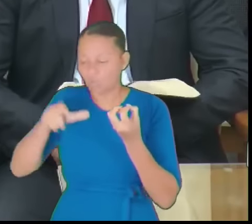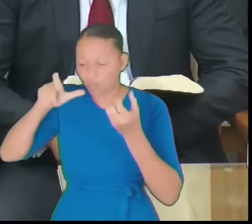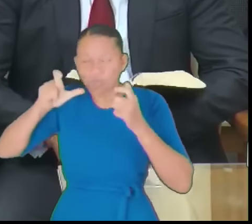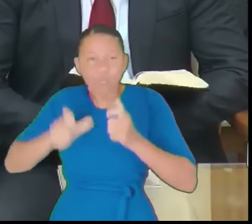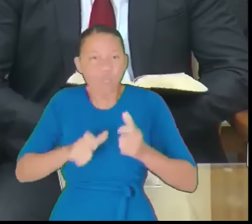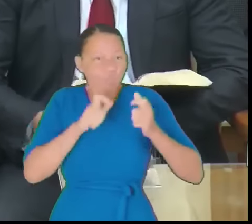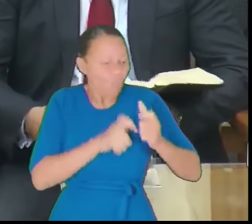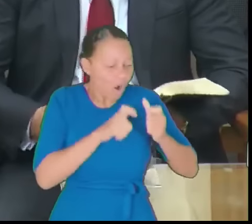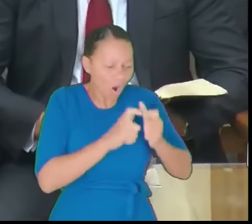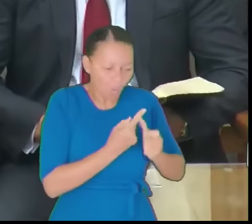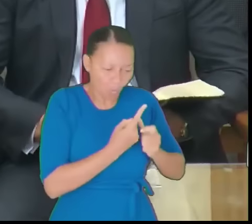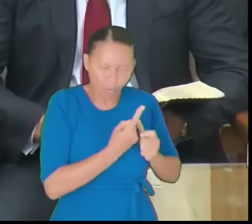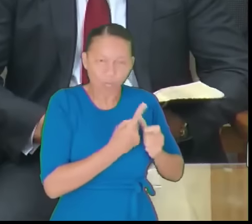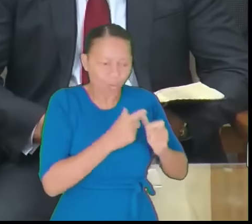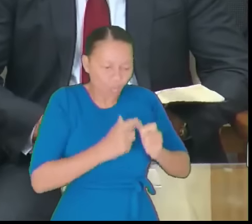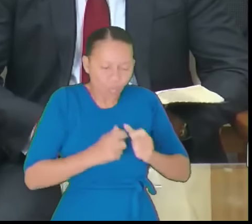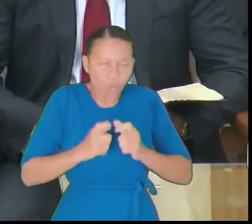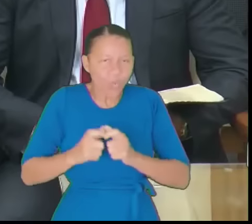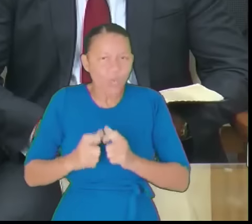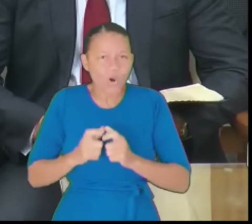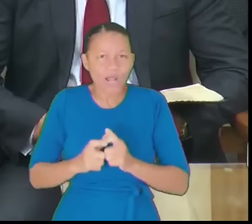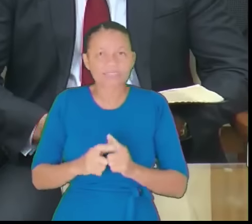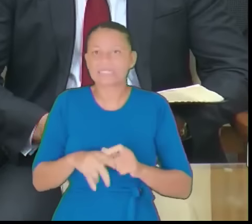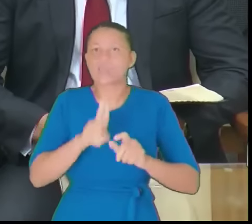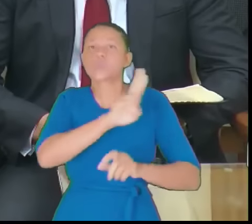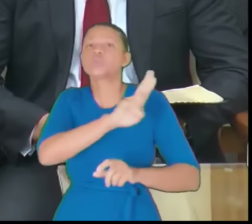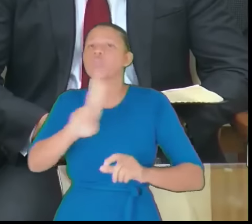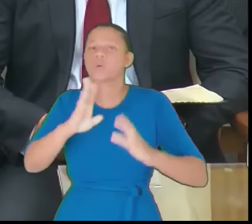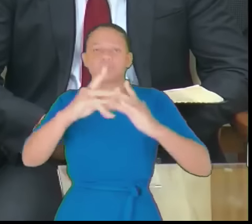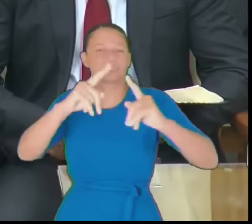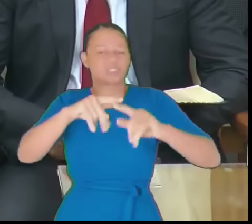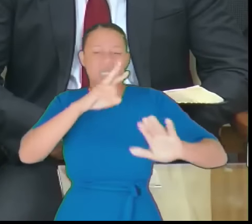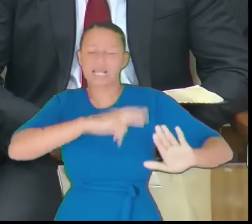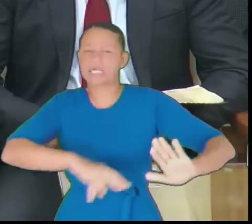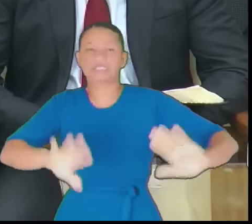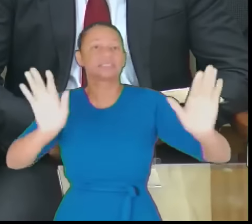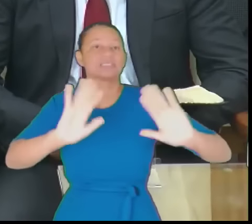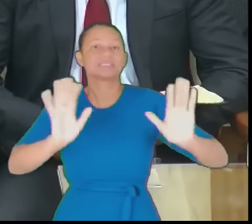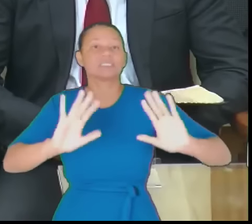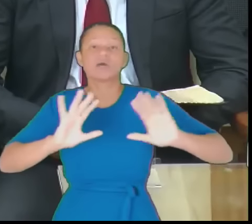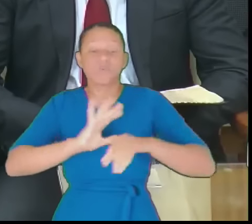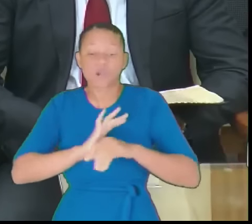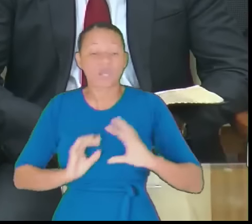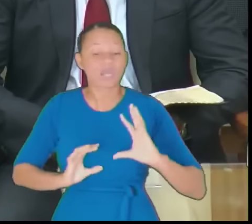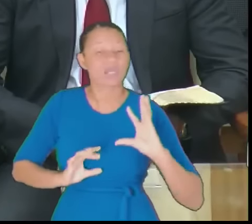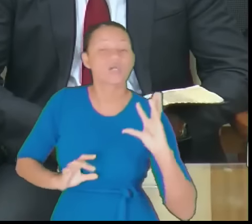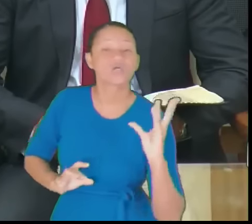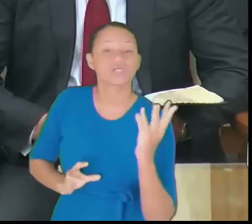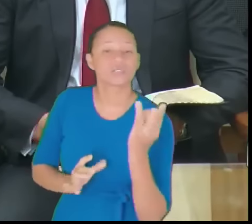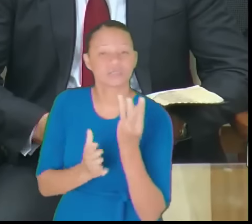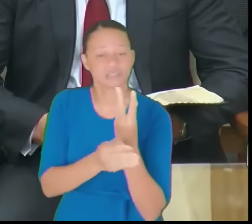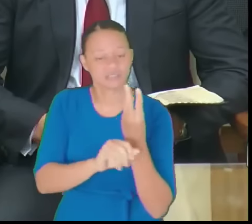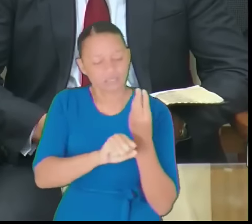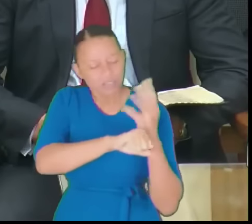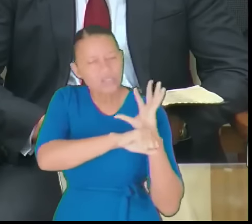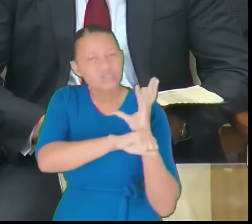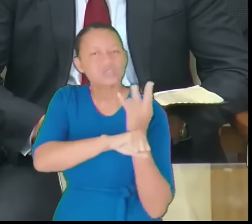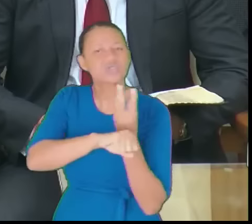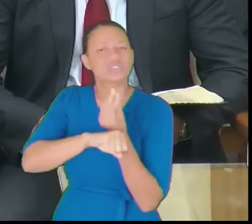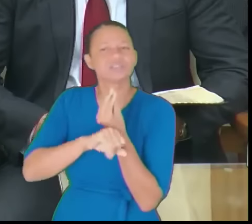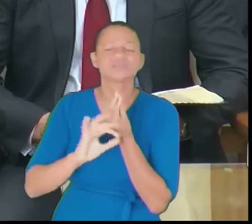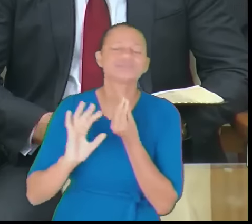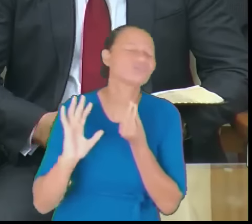Eu estou me referindo, e nem estou me referindo a uma denominação. Eu estou me referindo à igreja de um modo geral. A todas as denominações, a todas as